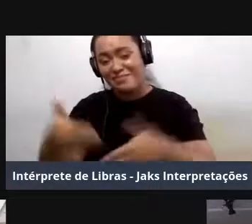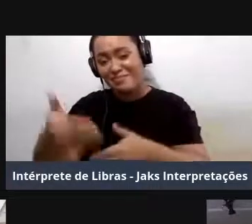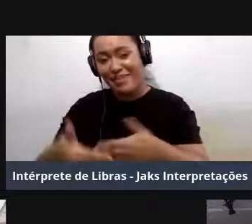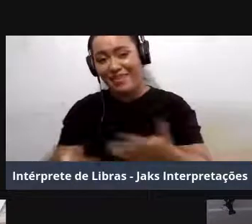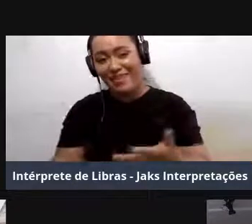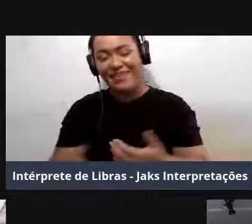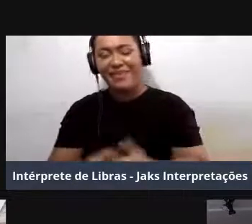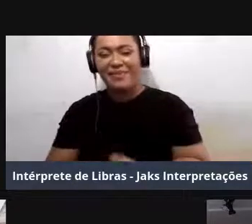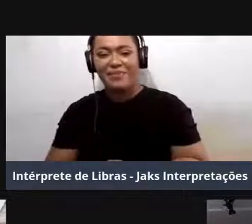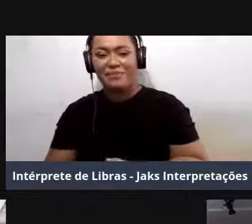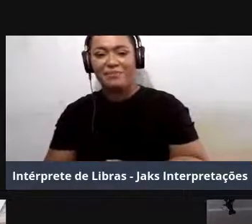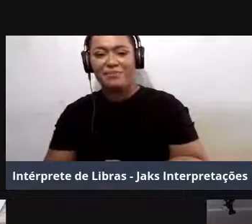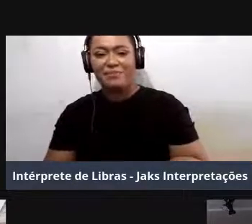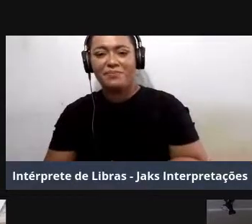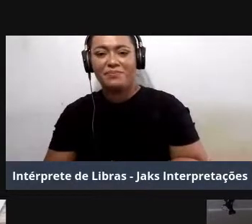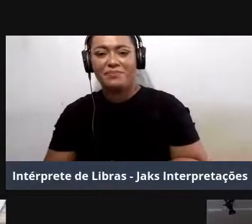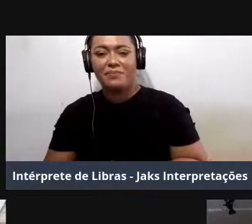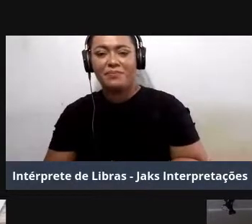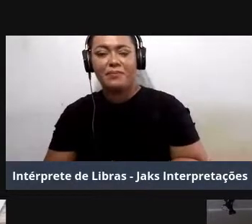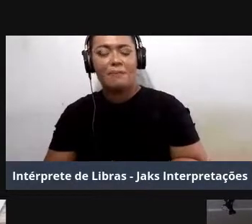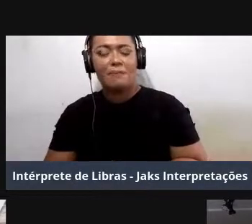Uma querida que veio